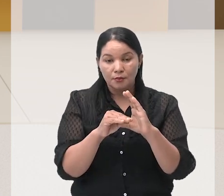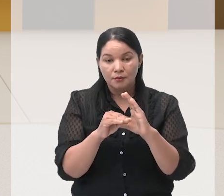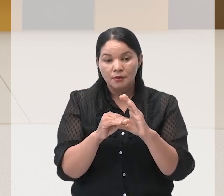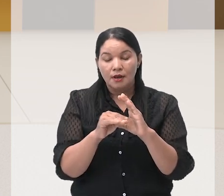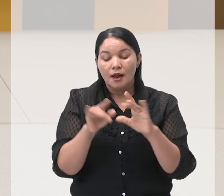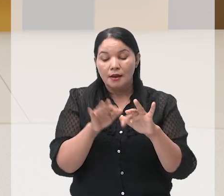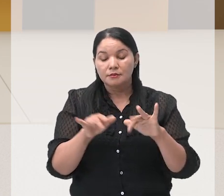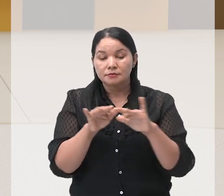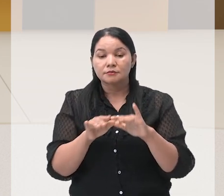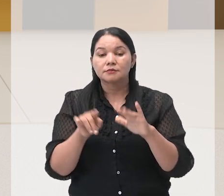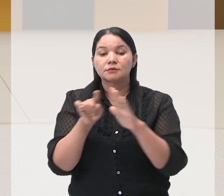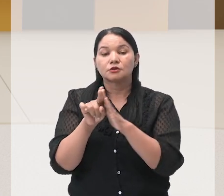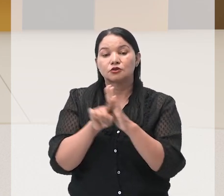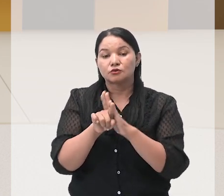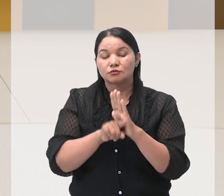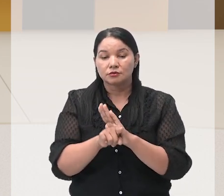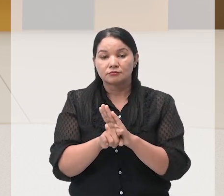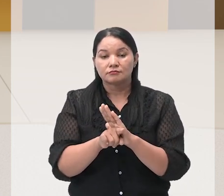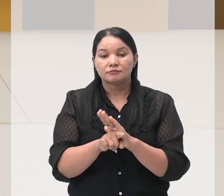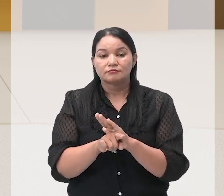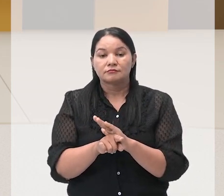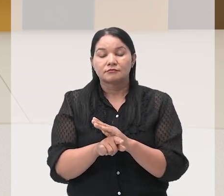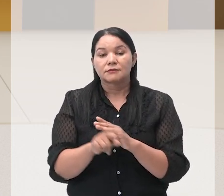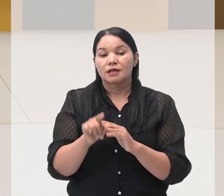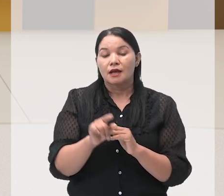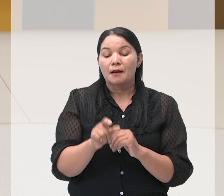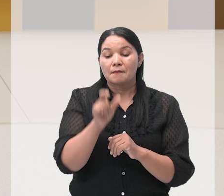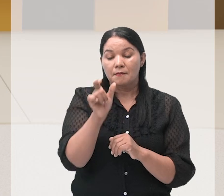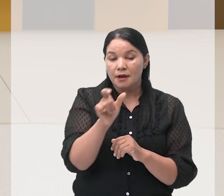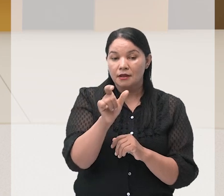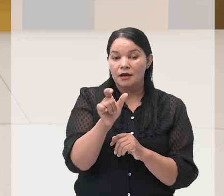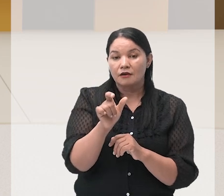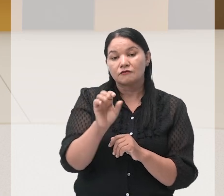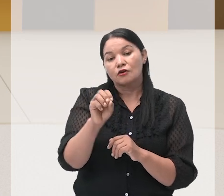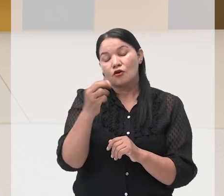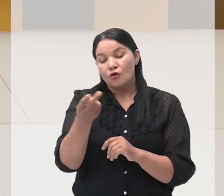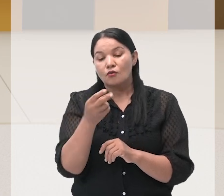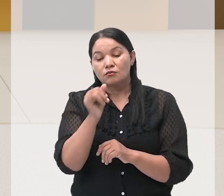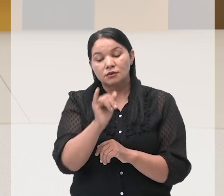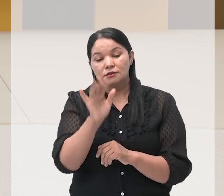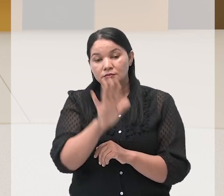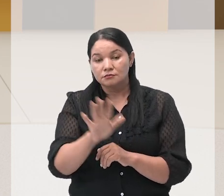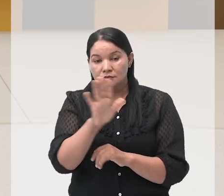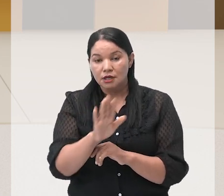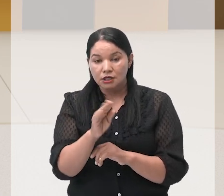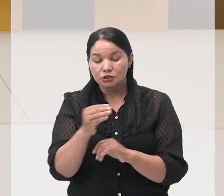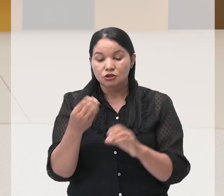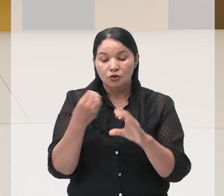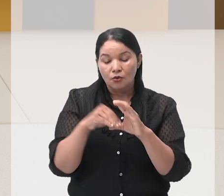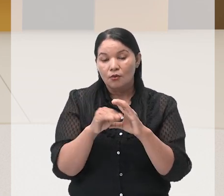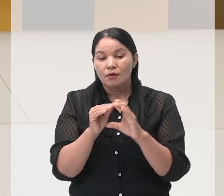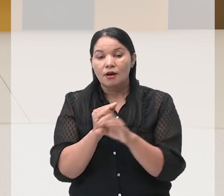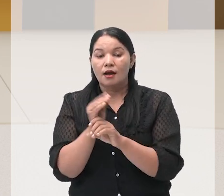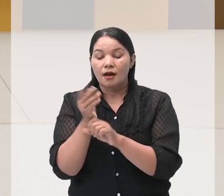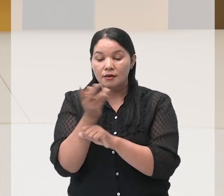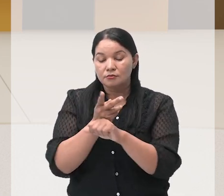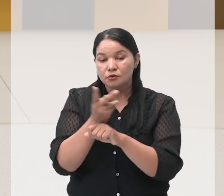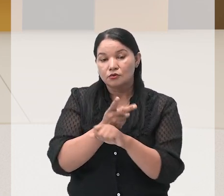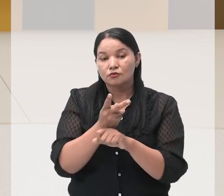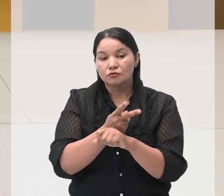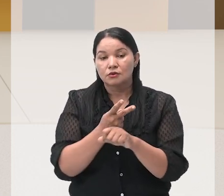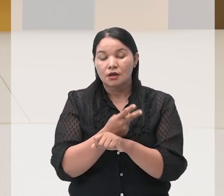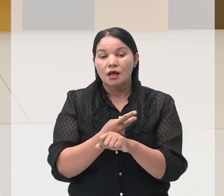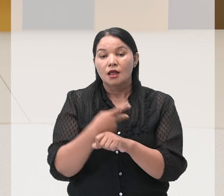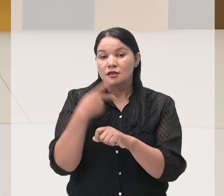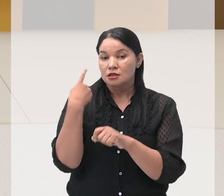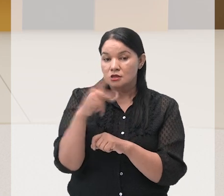pesquisar. E o seu navegador, ele tem uma ferramenta que você pode, que ele vai pesquisar de onde surgiu aquela